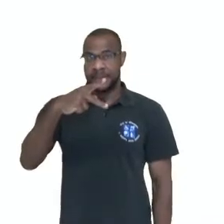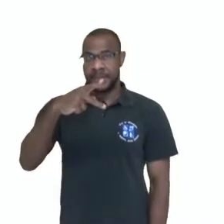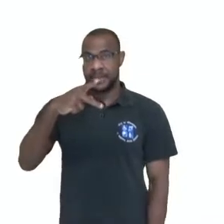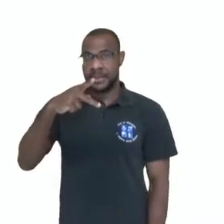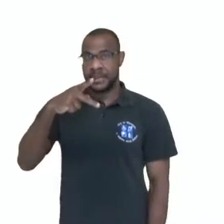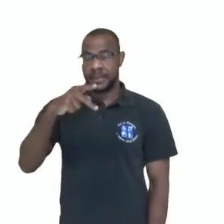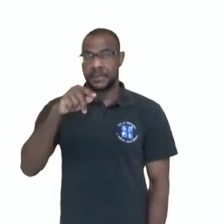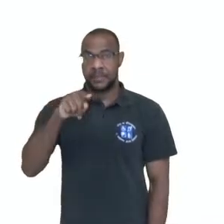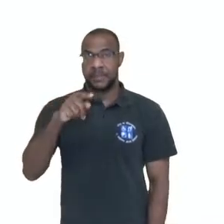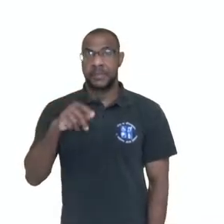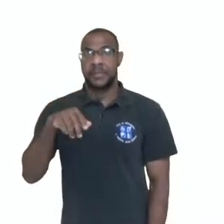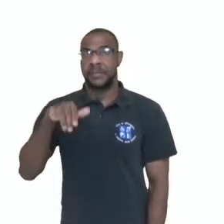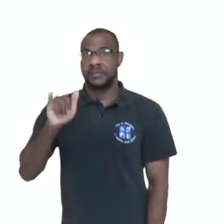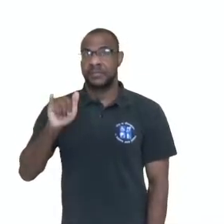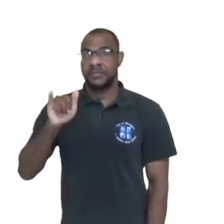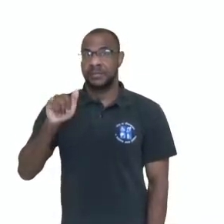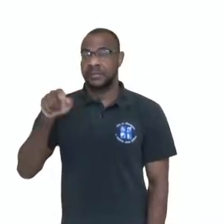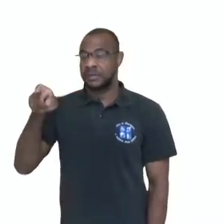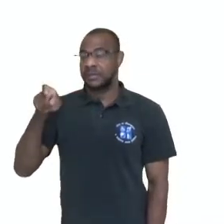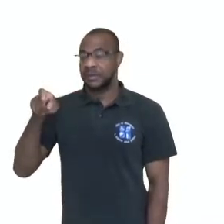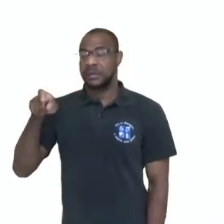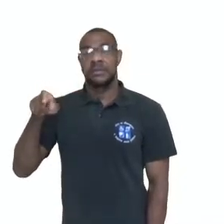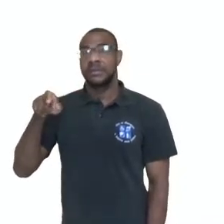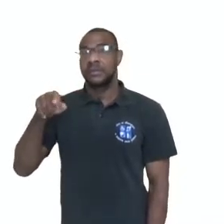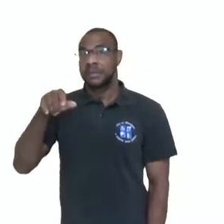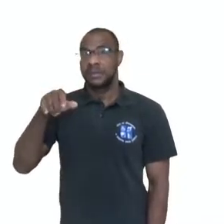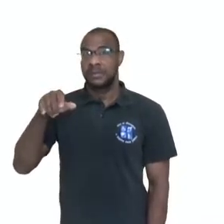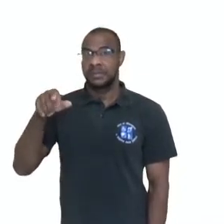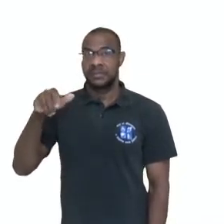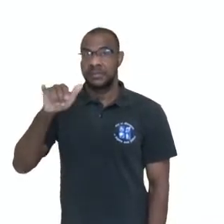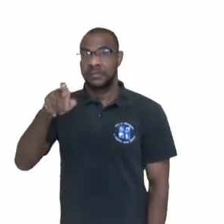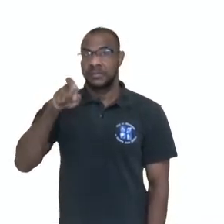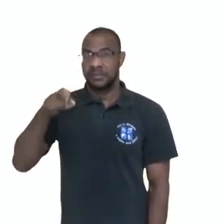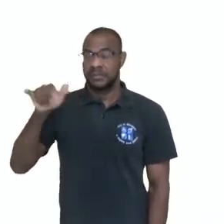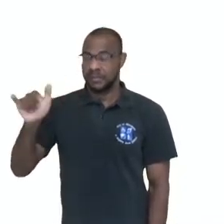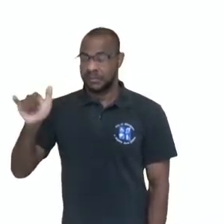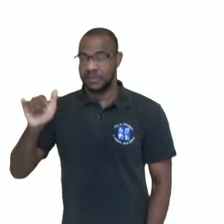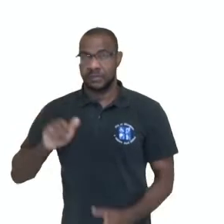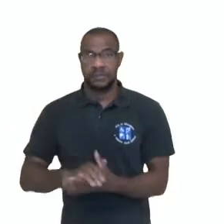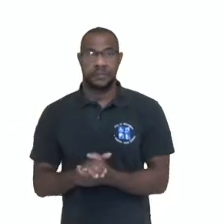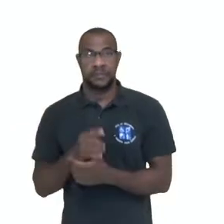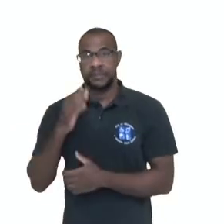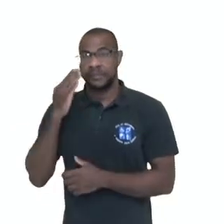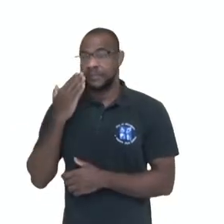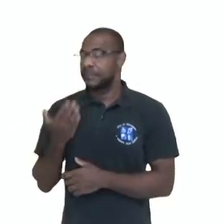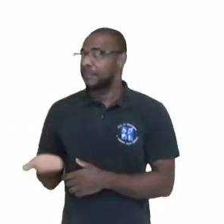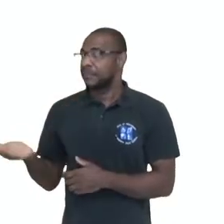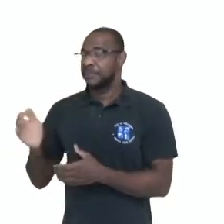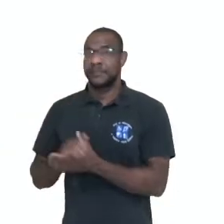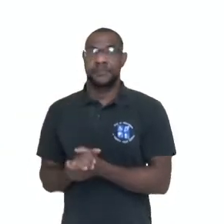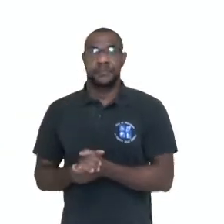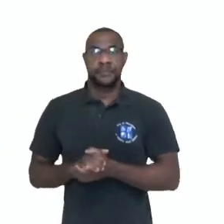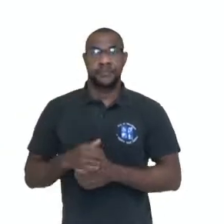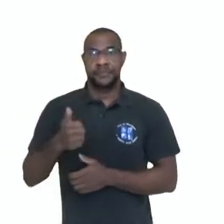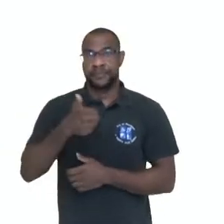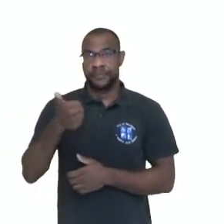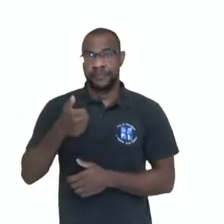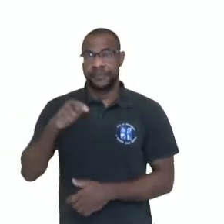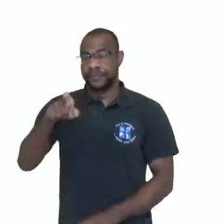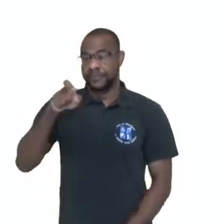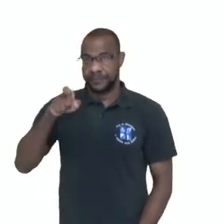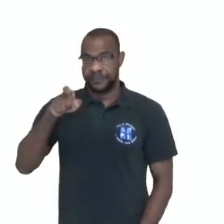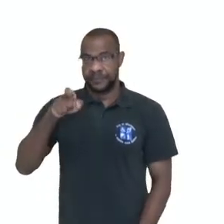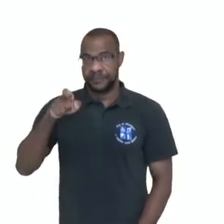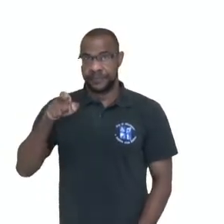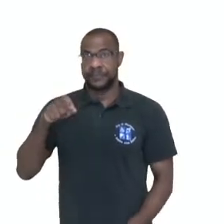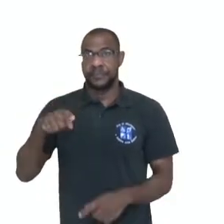a leitura para x, certo? E a segunda, a leitura para a localização em y. X representa o